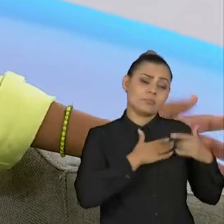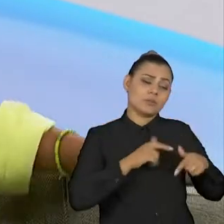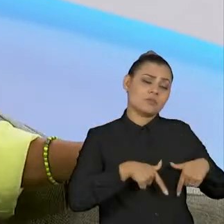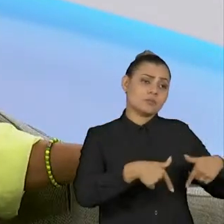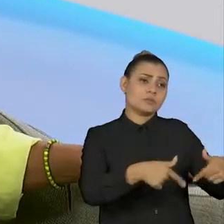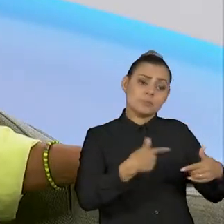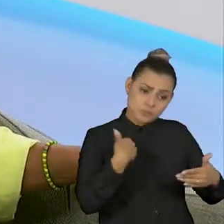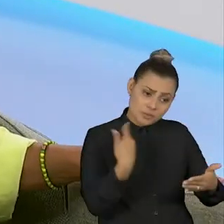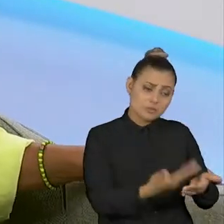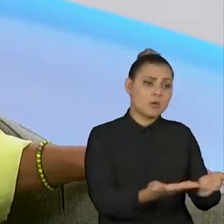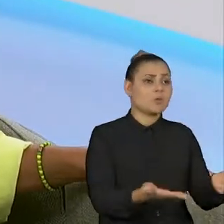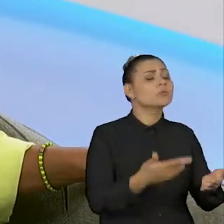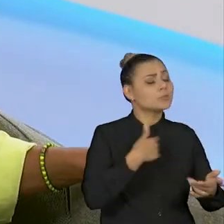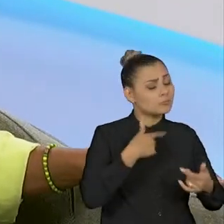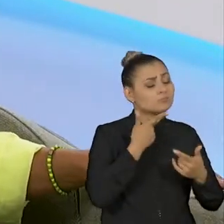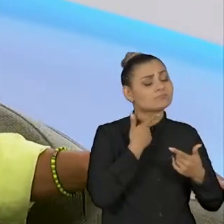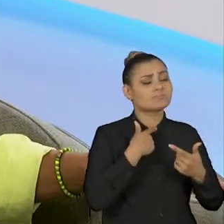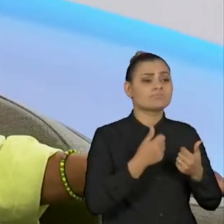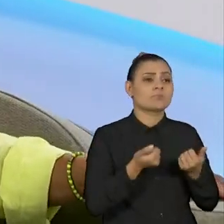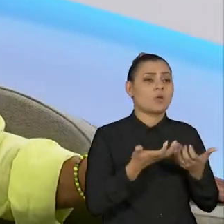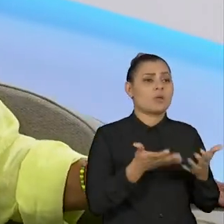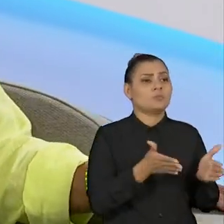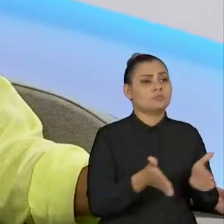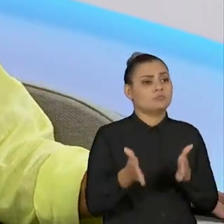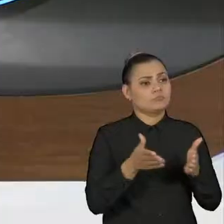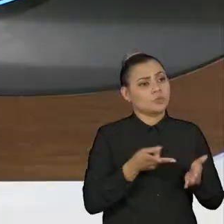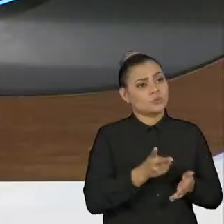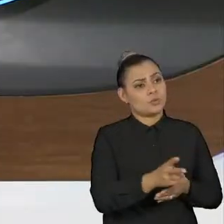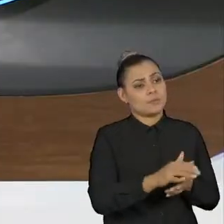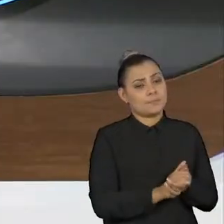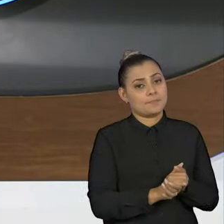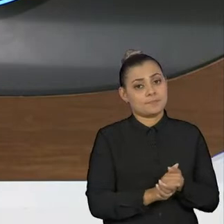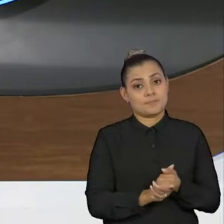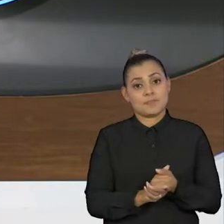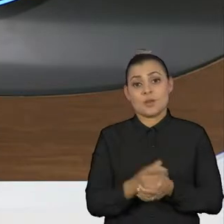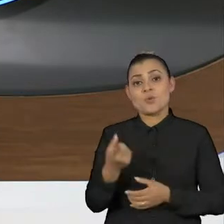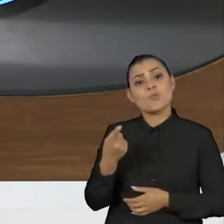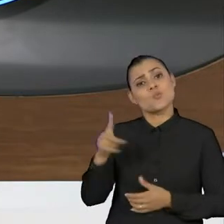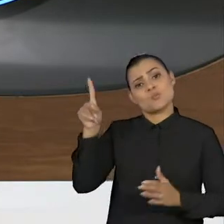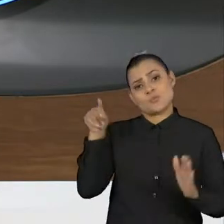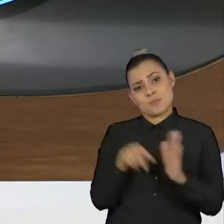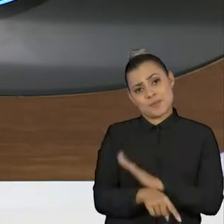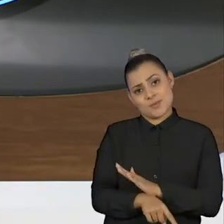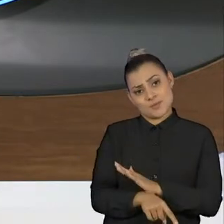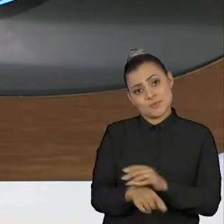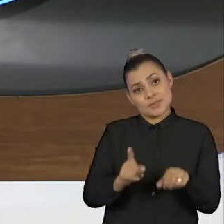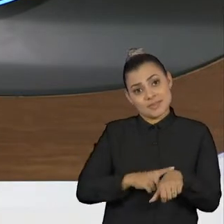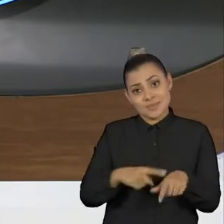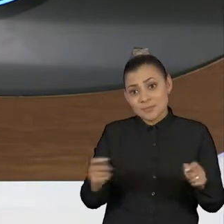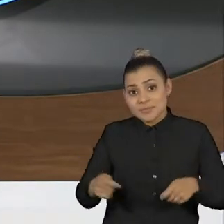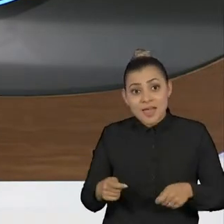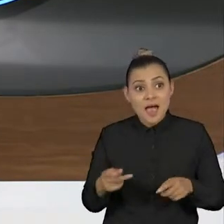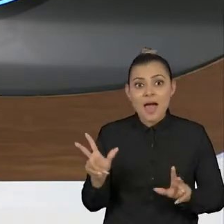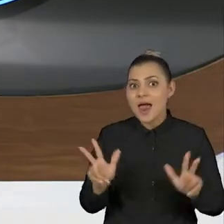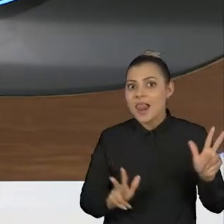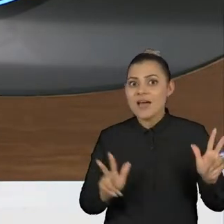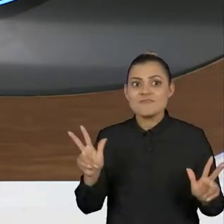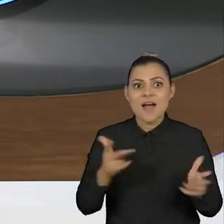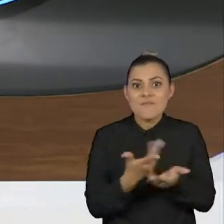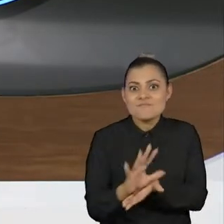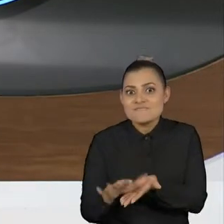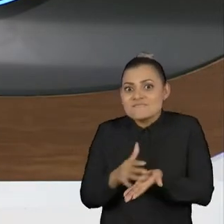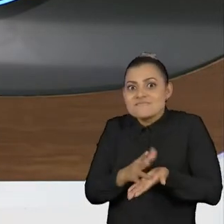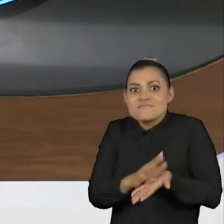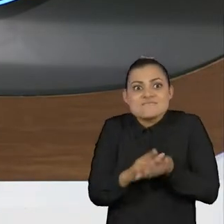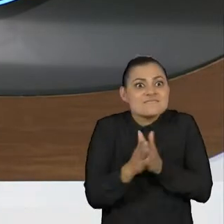tenho feito com bastante regularidade. E temos tempo para a nossa última pergunta, uma pergunta carnavalesca, sambista,